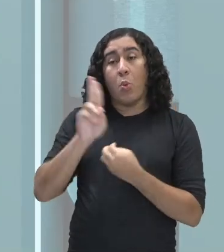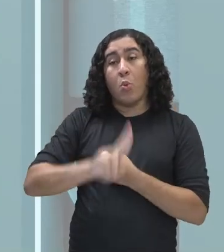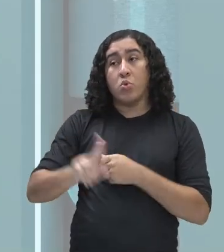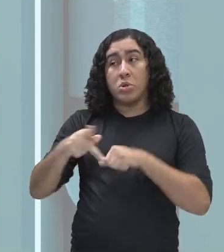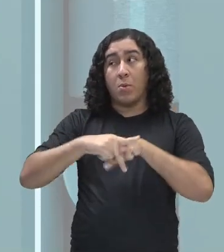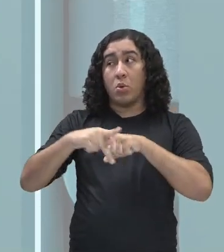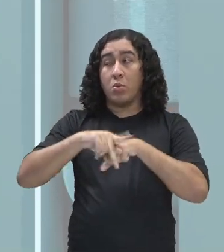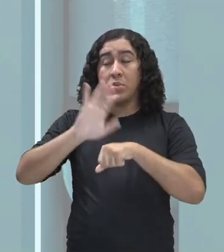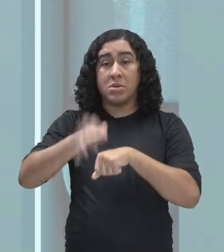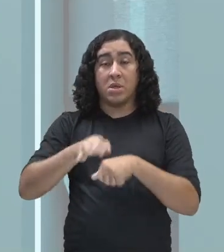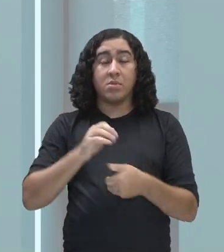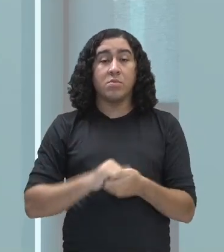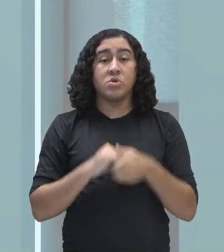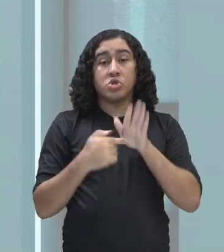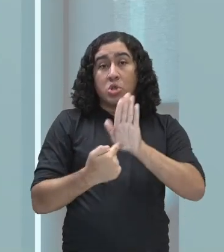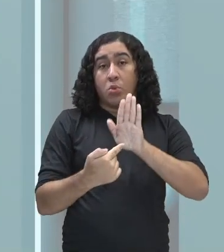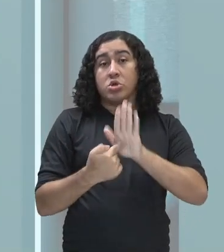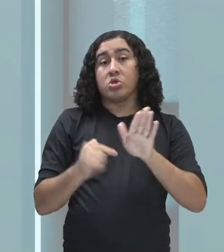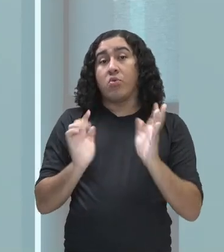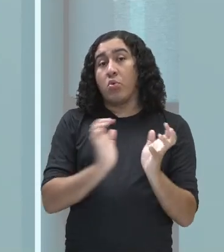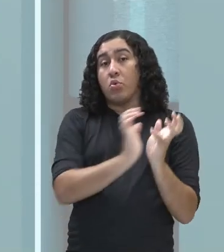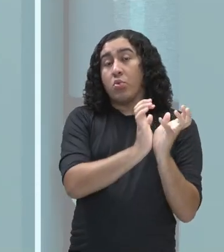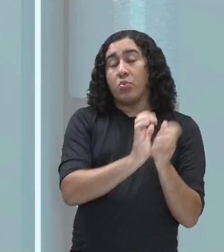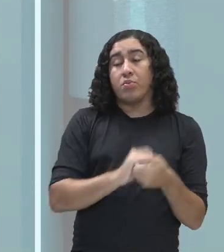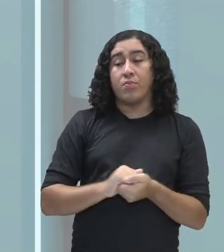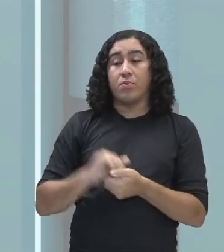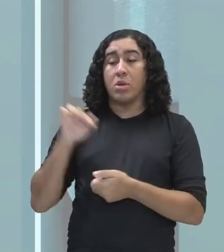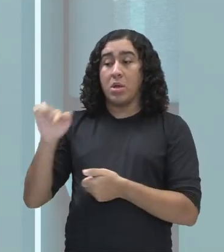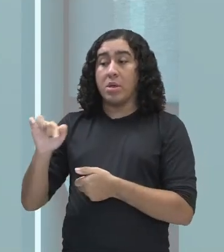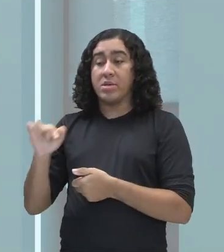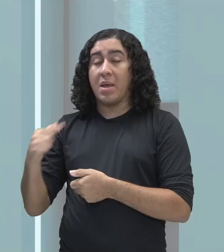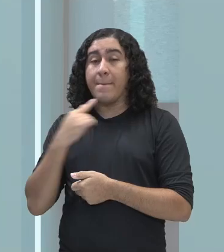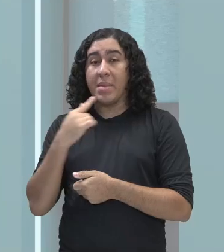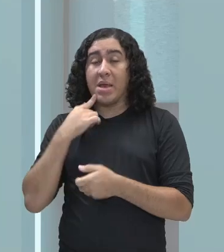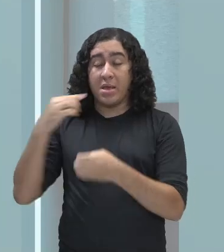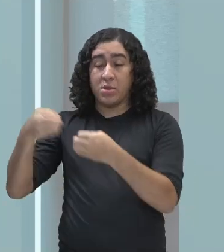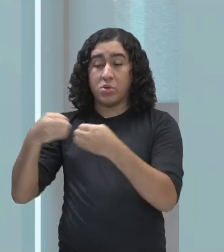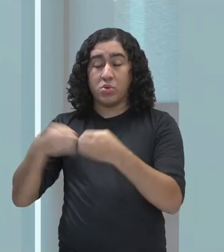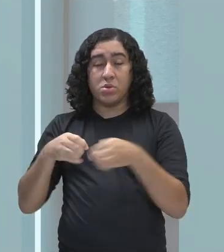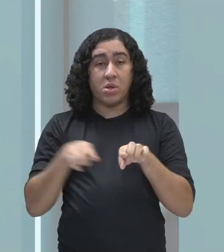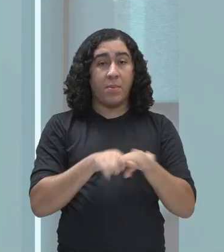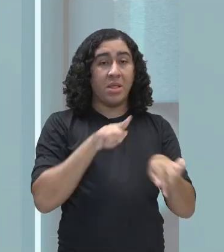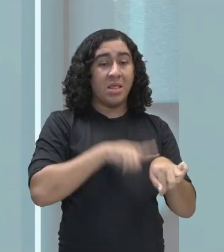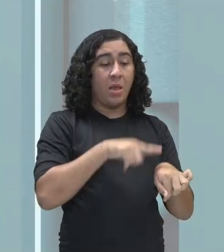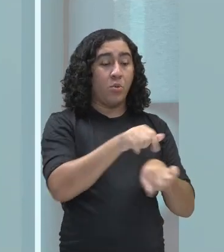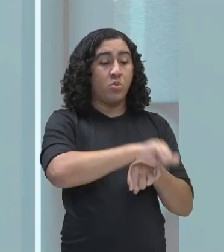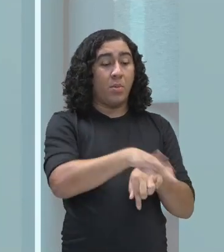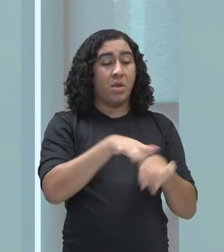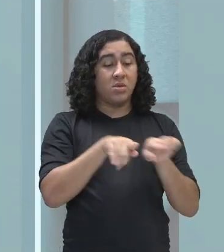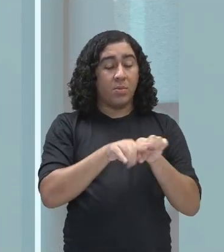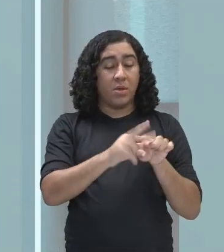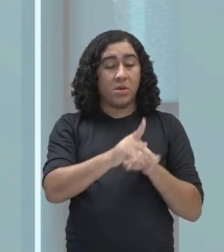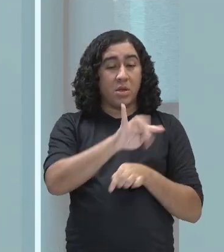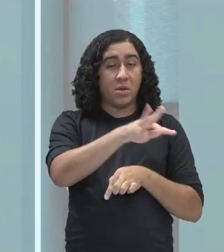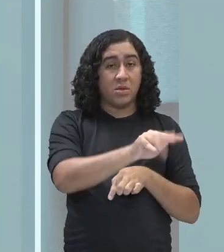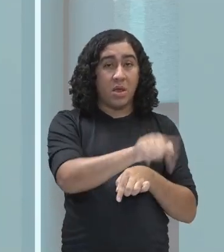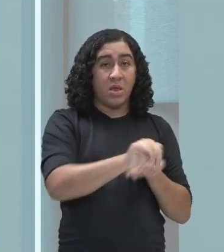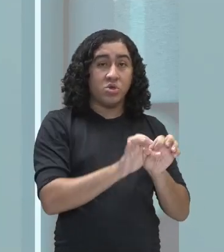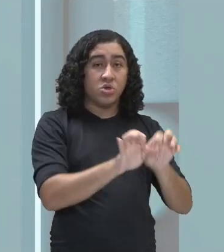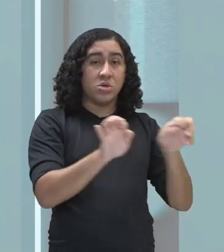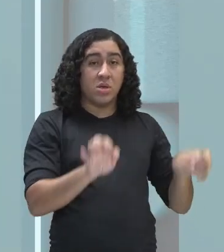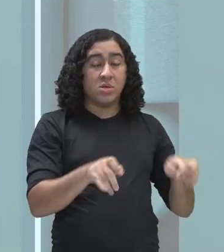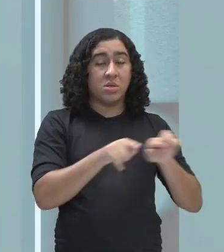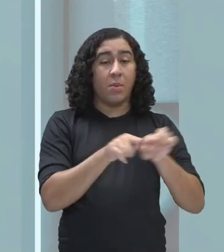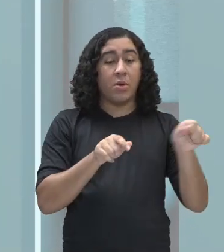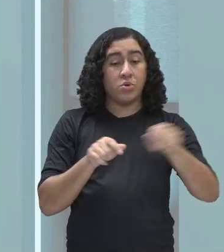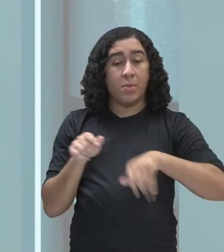pronomes demonstrativos. This para algo próximo, tempo e distância. That para falar de algo distante, tanto no tempo e